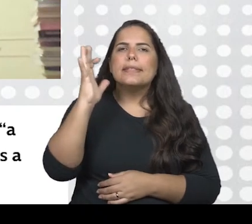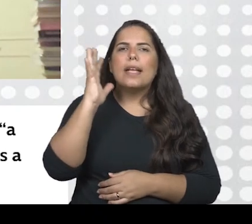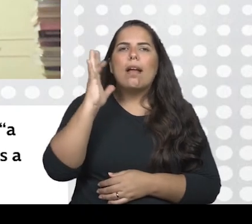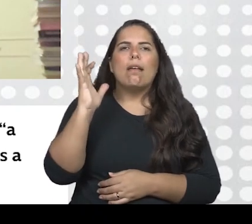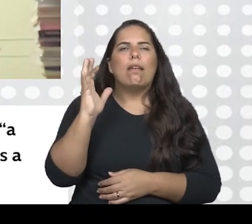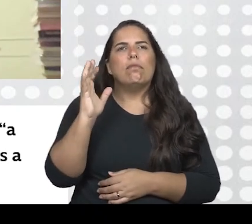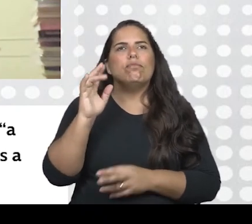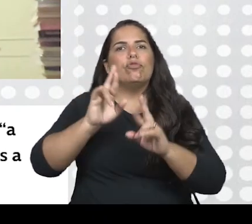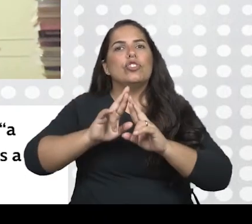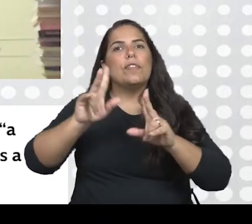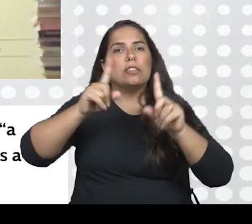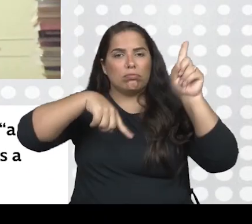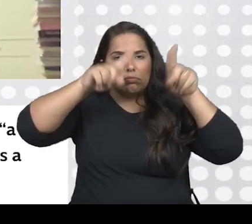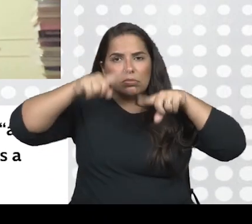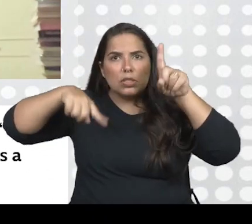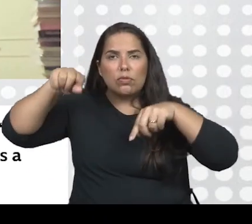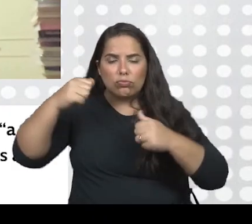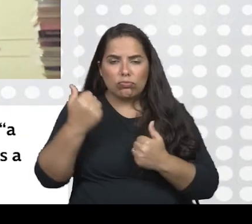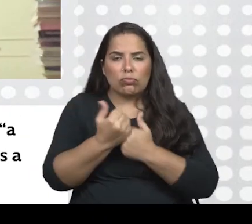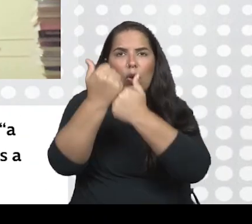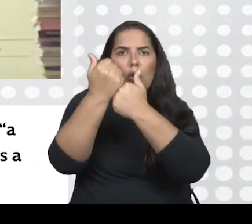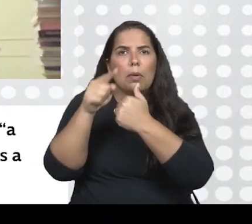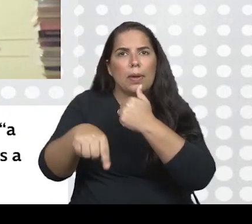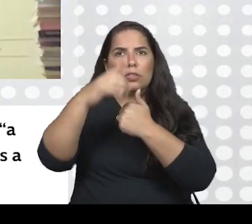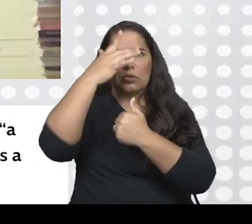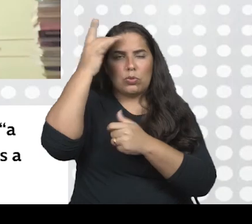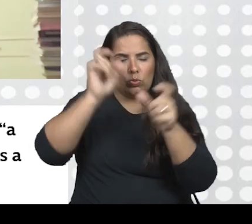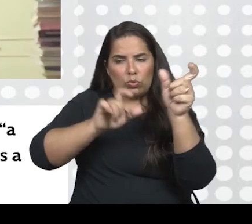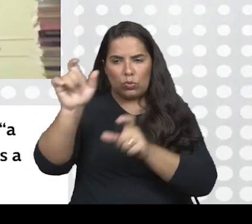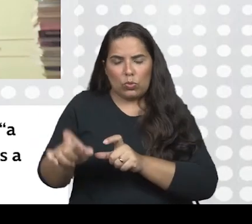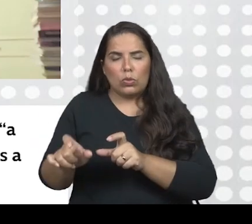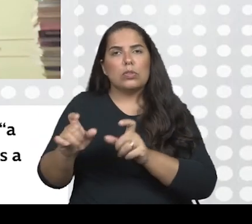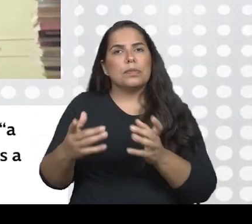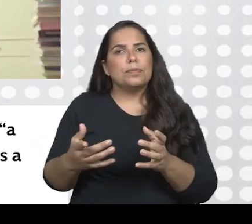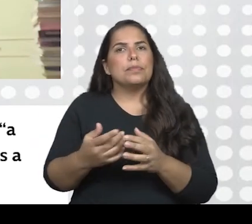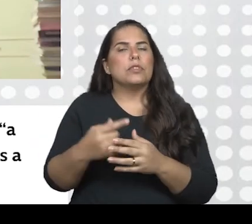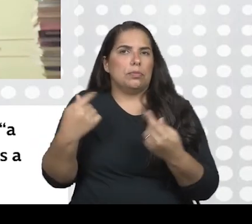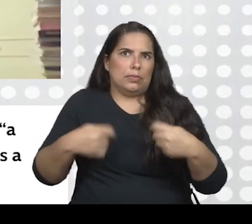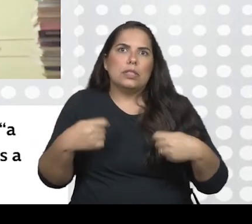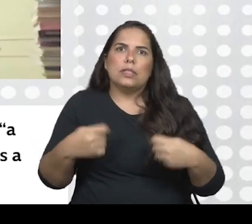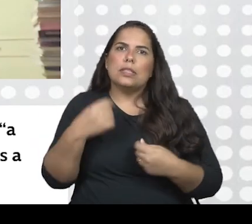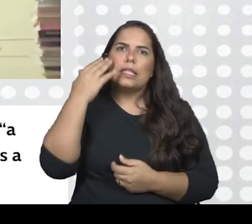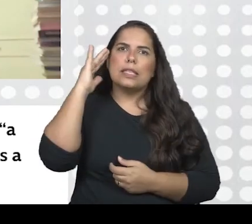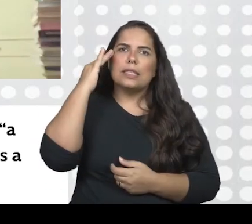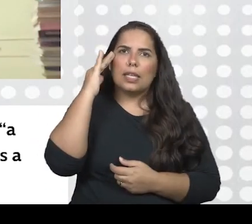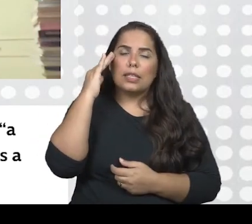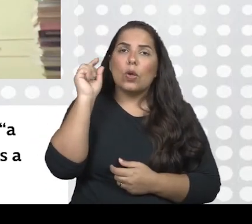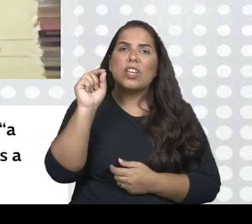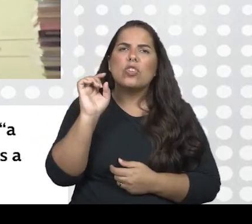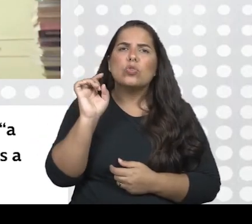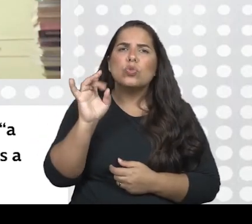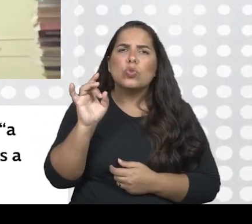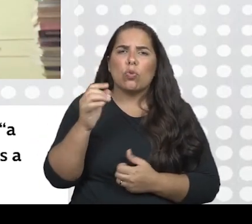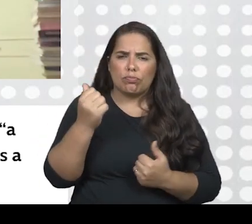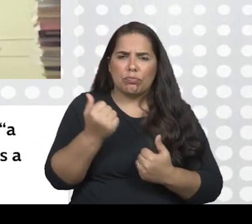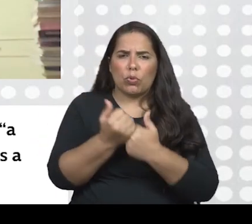pensarmos diferentes níveis de suportes para esses sujeitos. A gente precisa compreender que